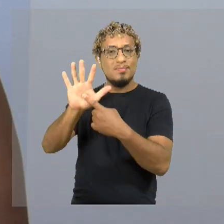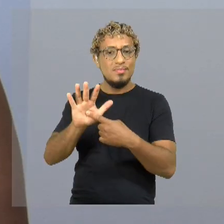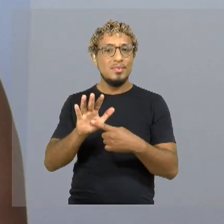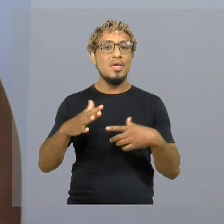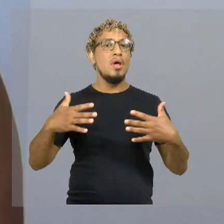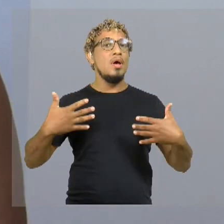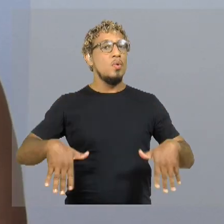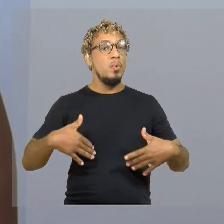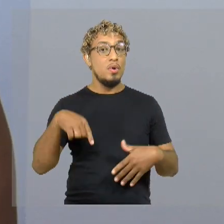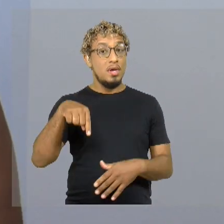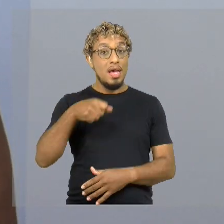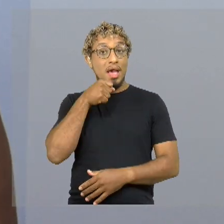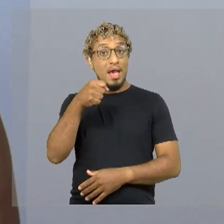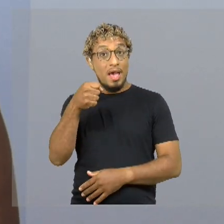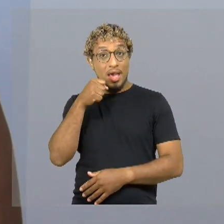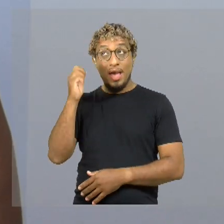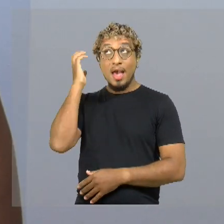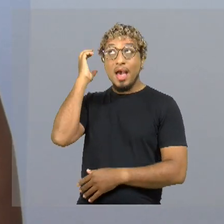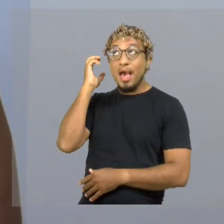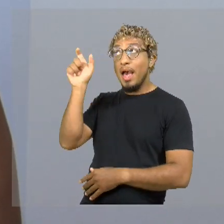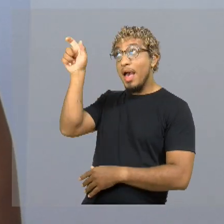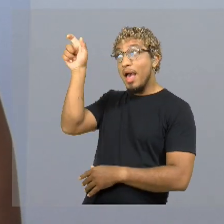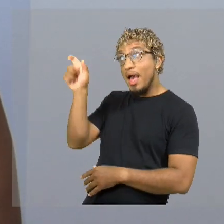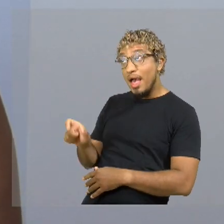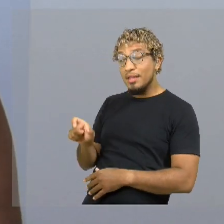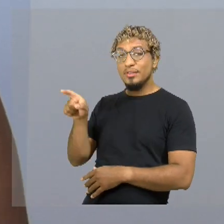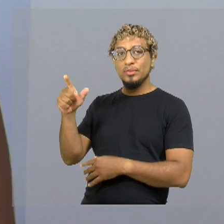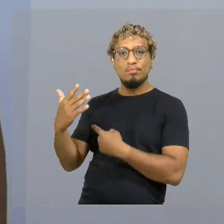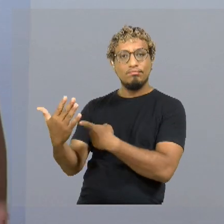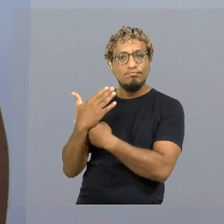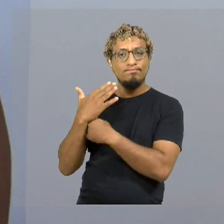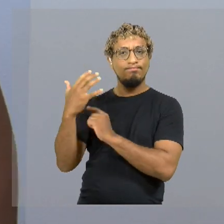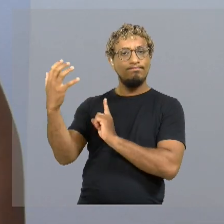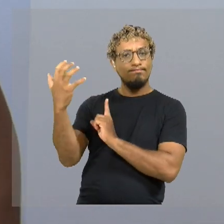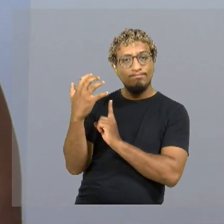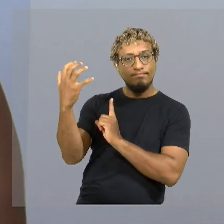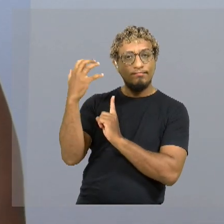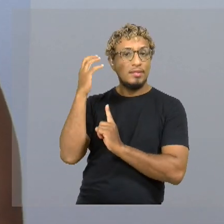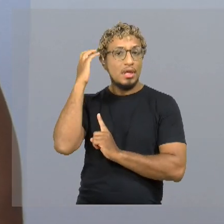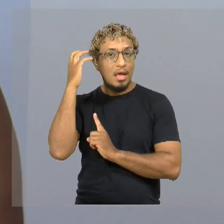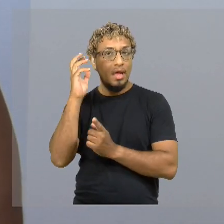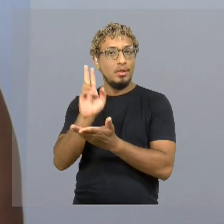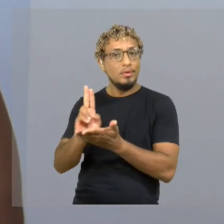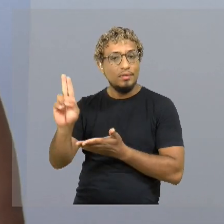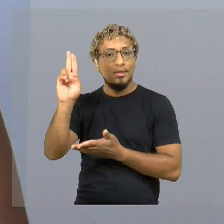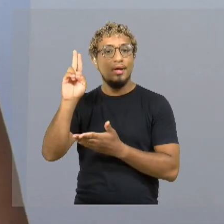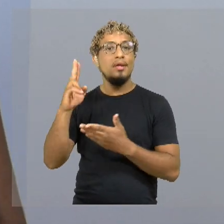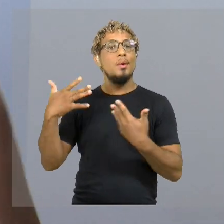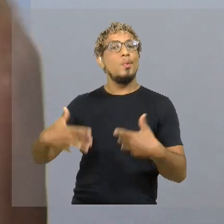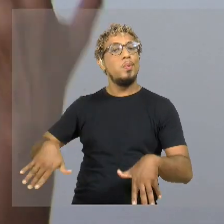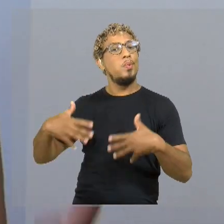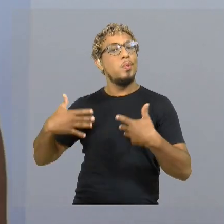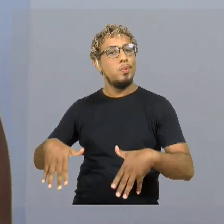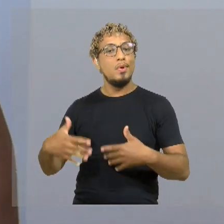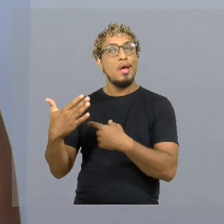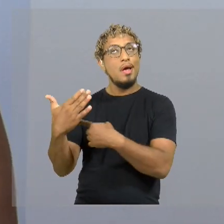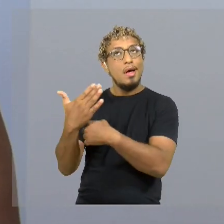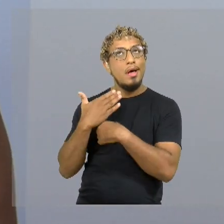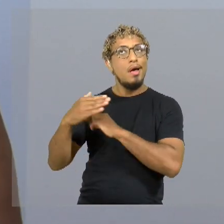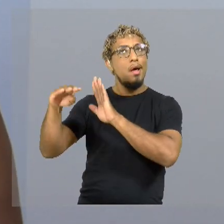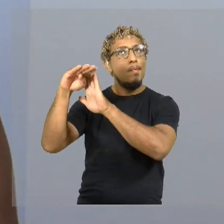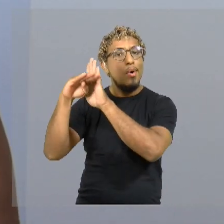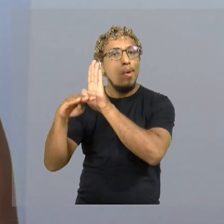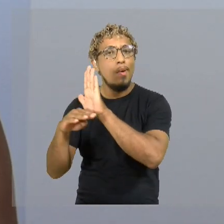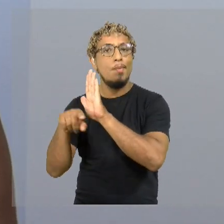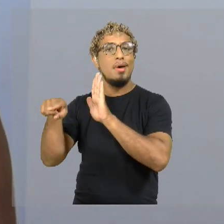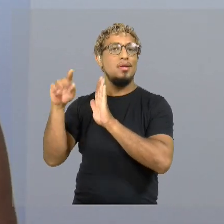eu digo que a rádio me influenciou como artista, é nesse sentido, né? De que a programação da rádio, né? Sempre